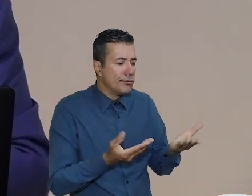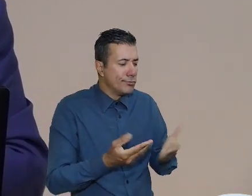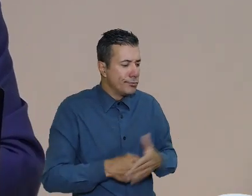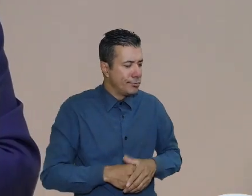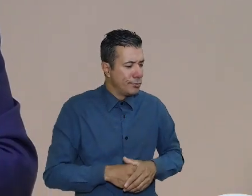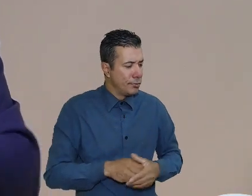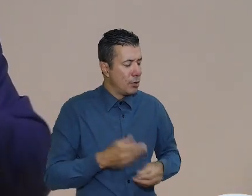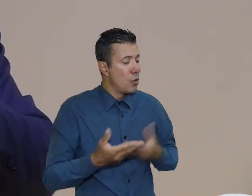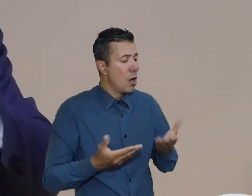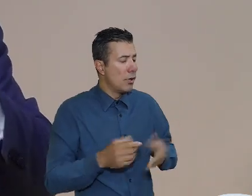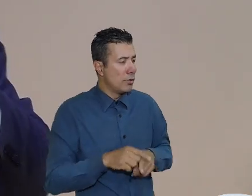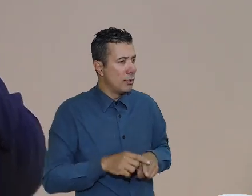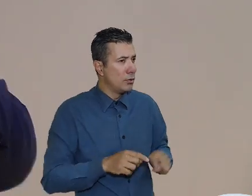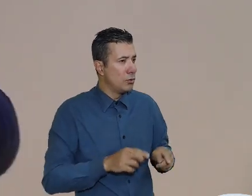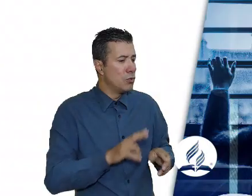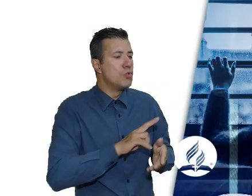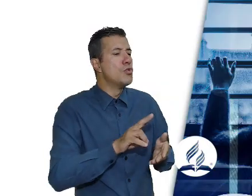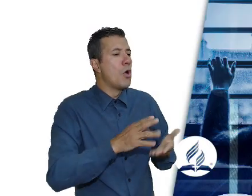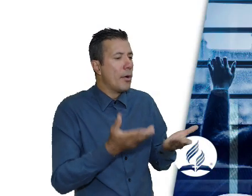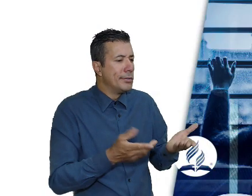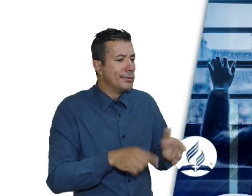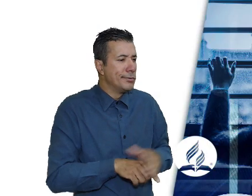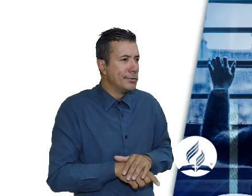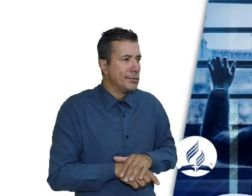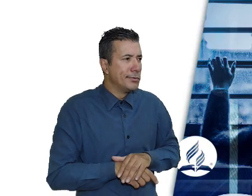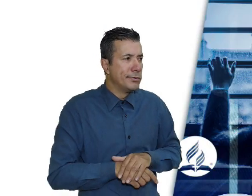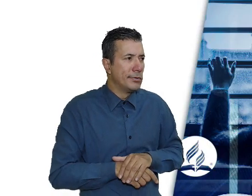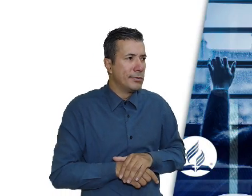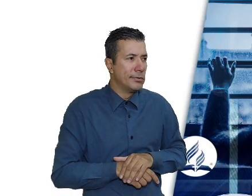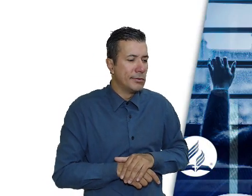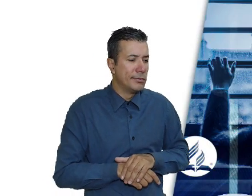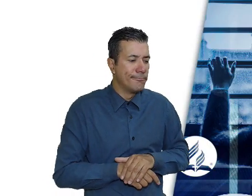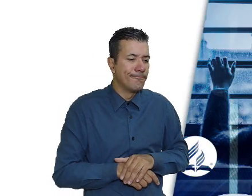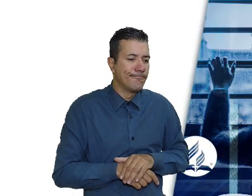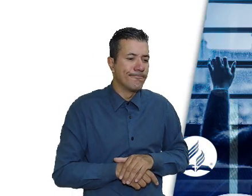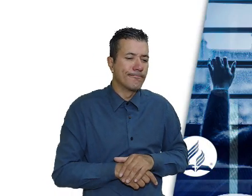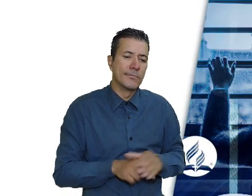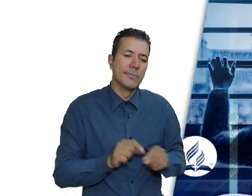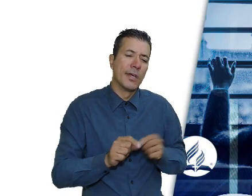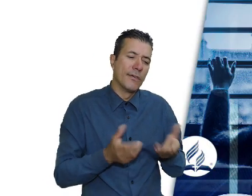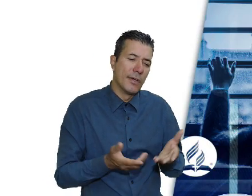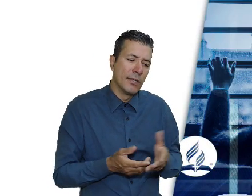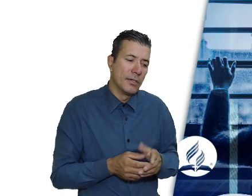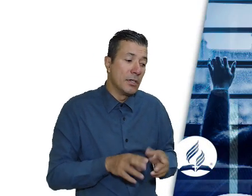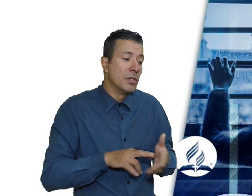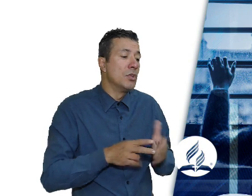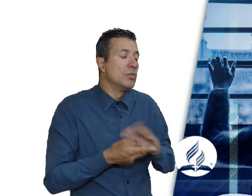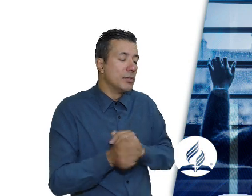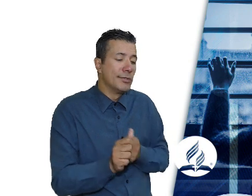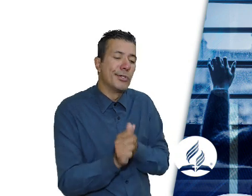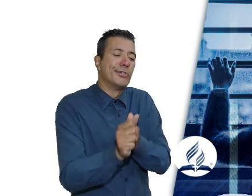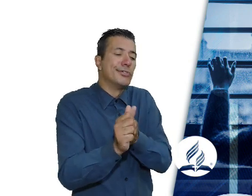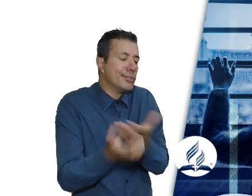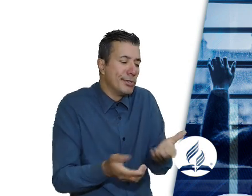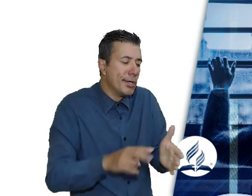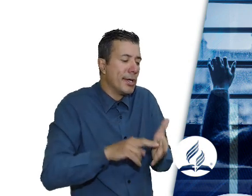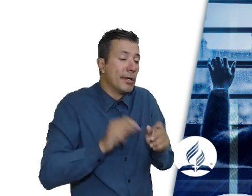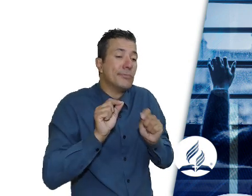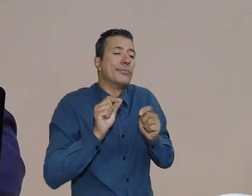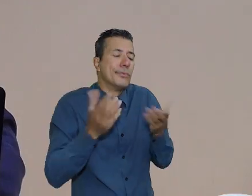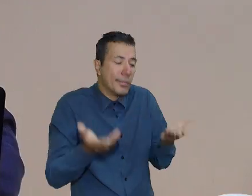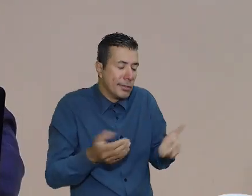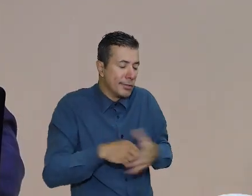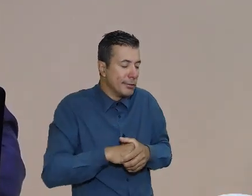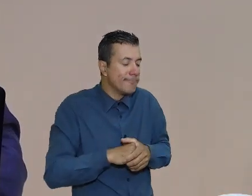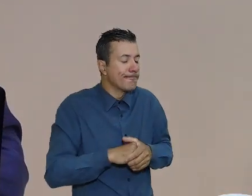significado desse quarto selo? Que nome tinha o cavaleiro do cavalo amarelo? E quem o seguia, pastor? Você pode explicar isso para os nossos amigos, por